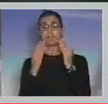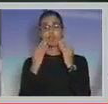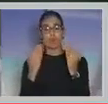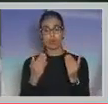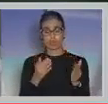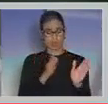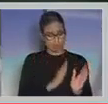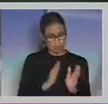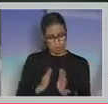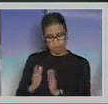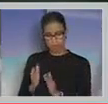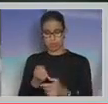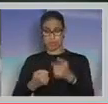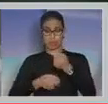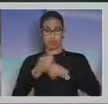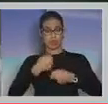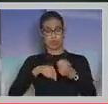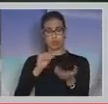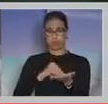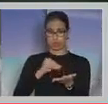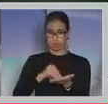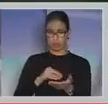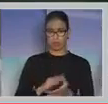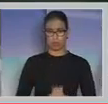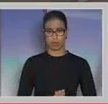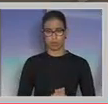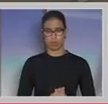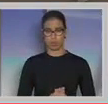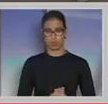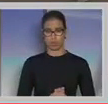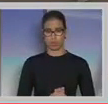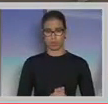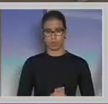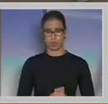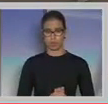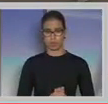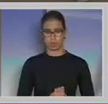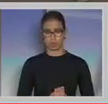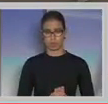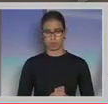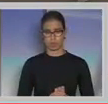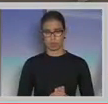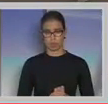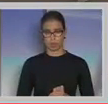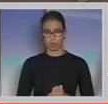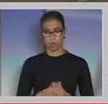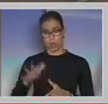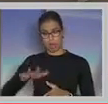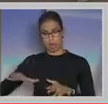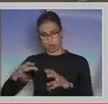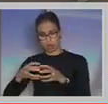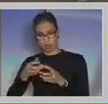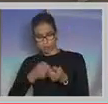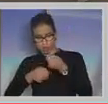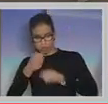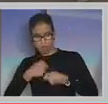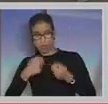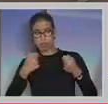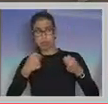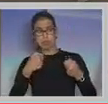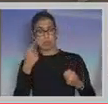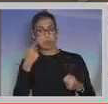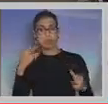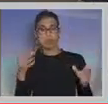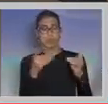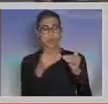planejamento falta de investimento é porque a administração tem que fazer previsão de atendimento da demanda